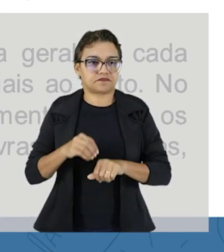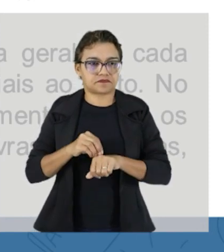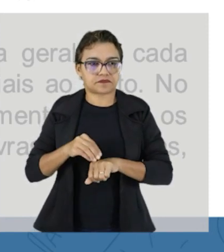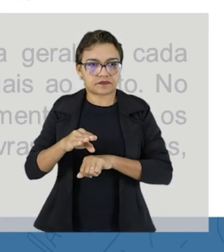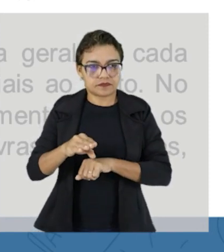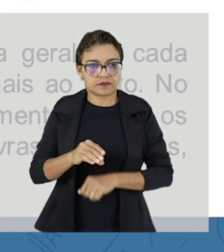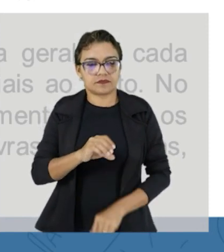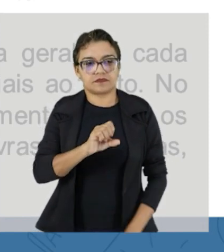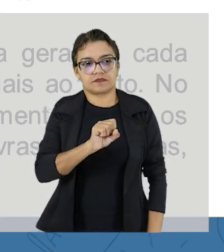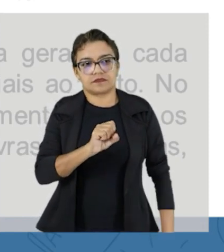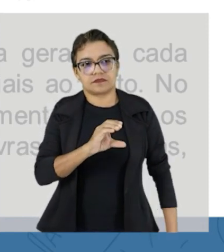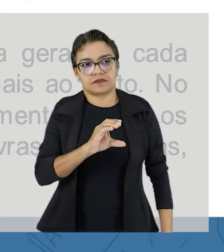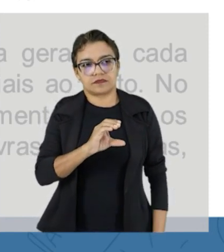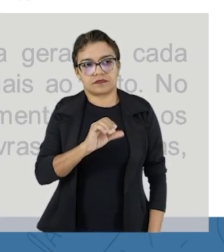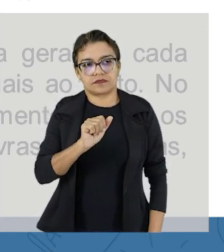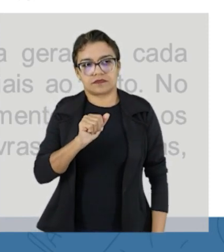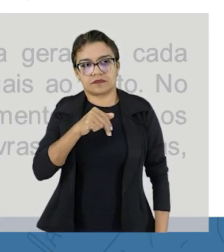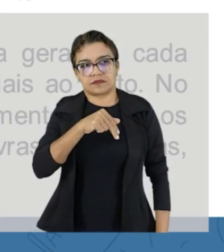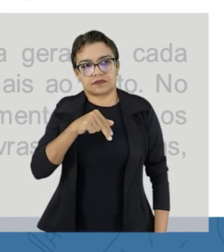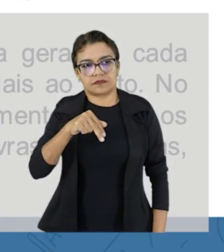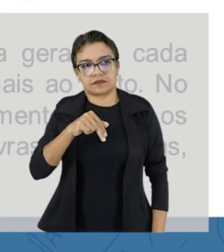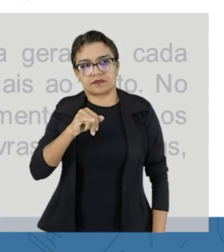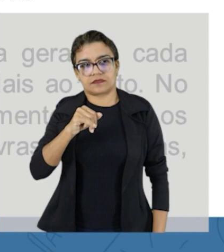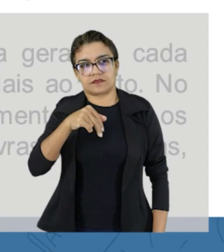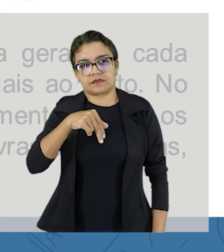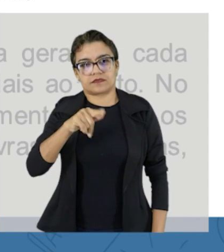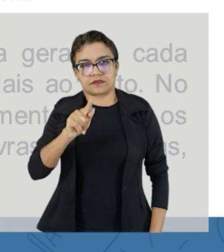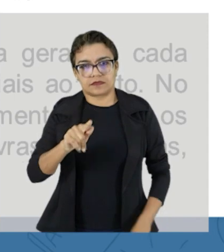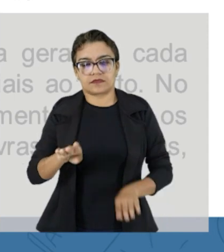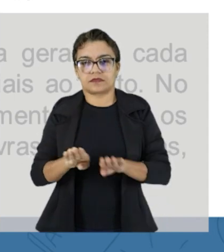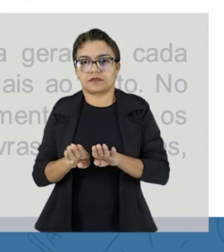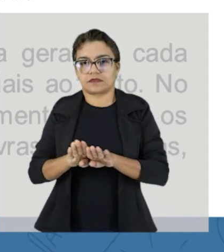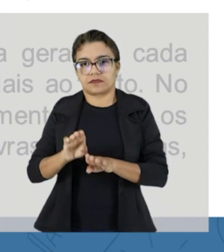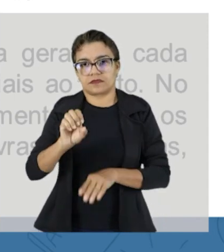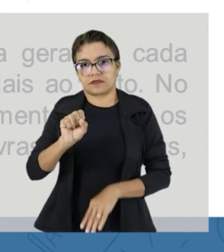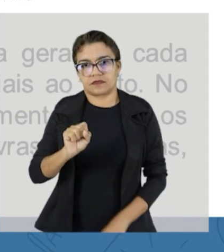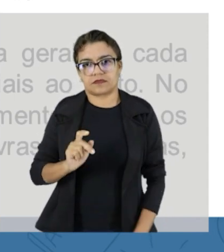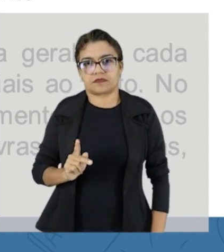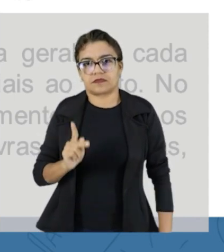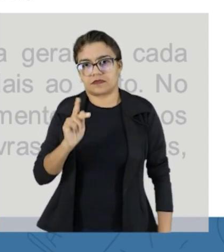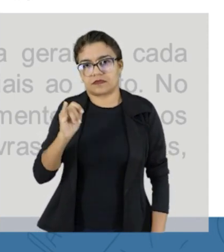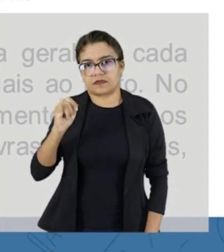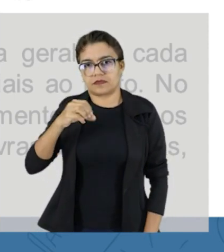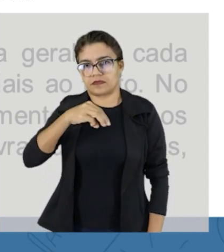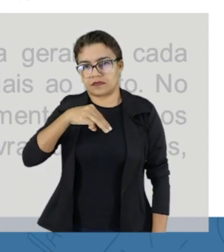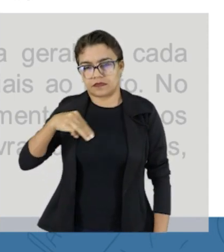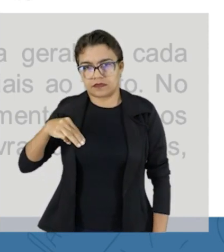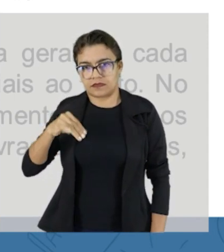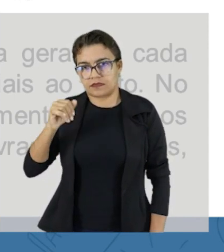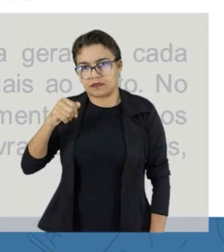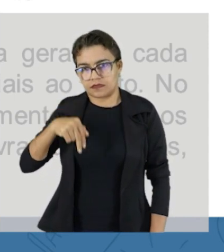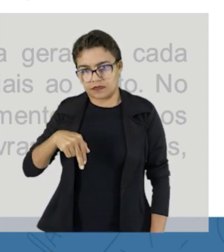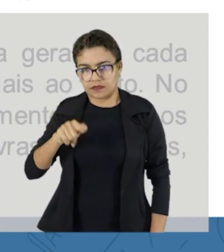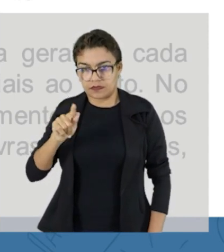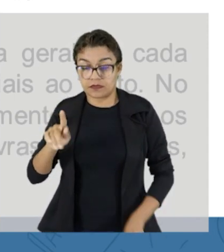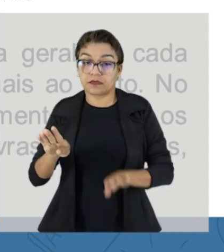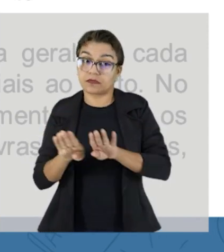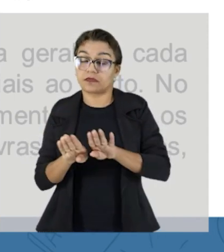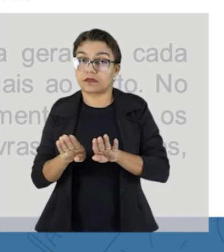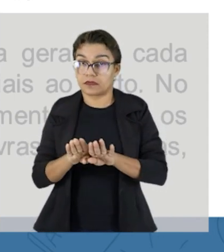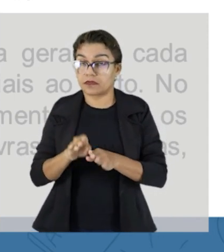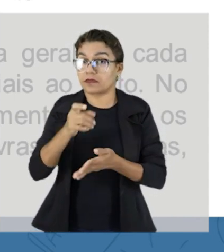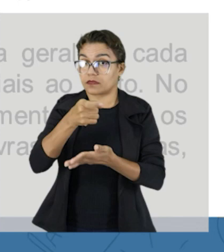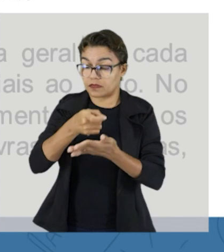e do skimming, que servem também para espanhol e para as outras disciplinas, tá? Seletividade de vocabulário, fique de olho no